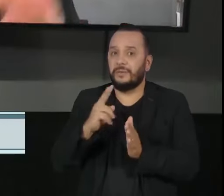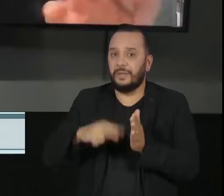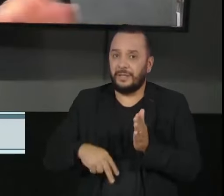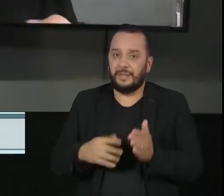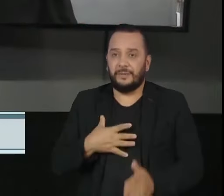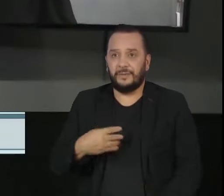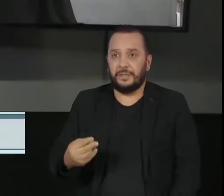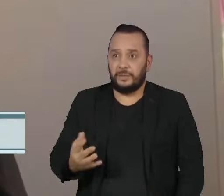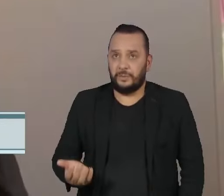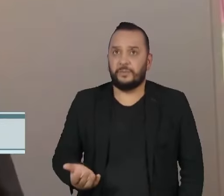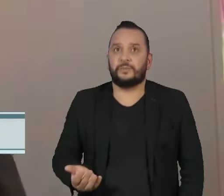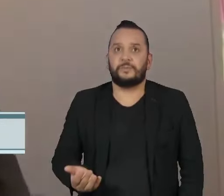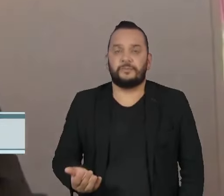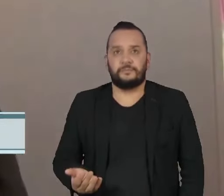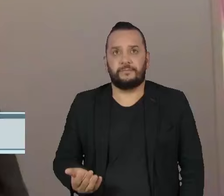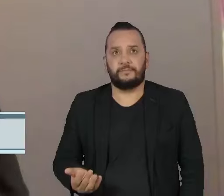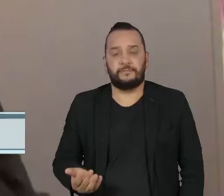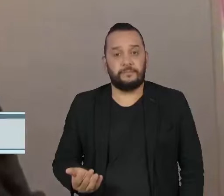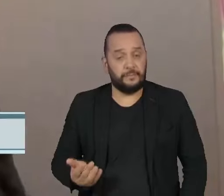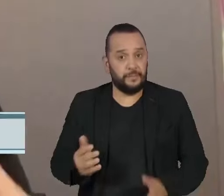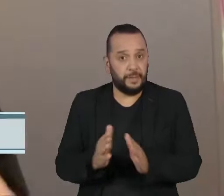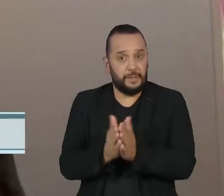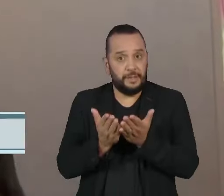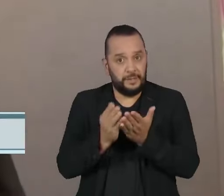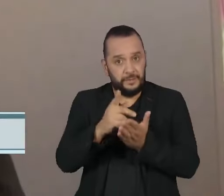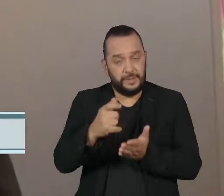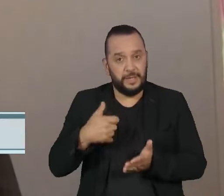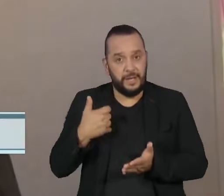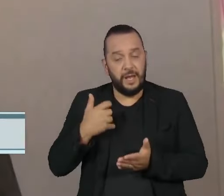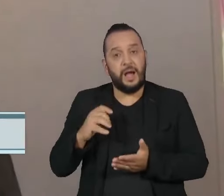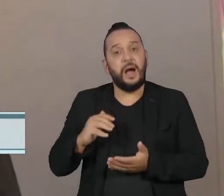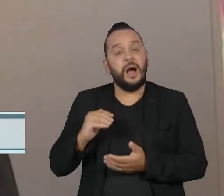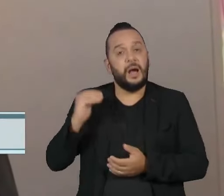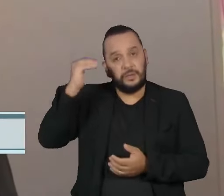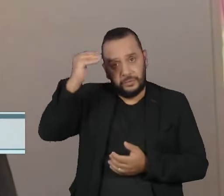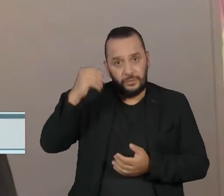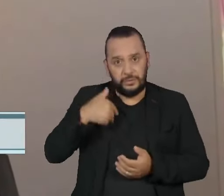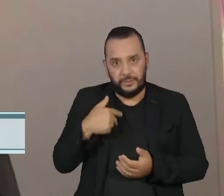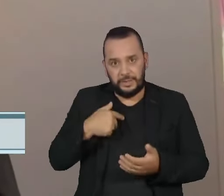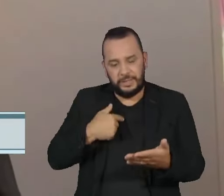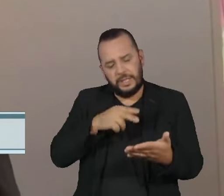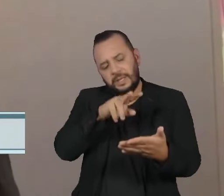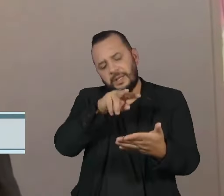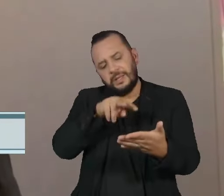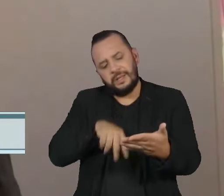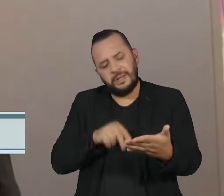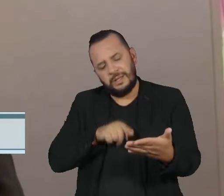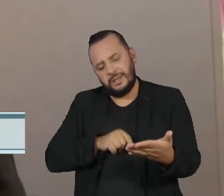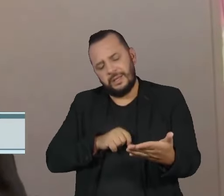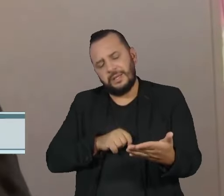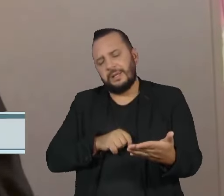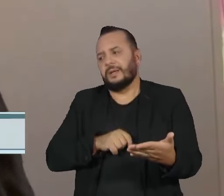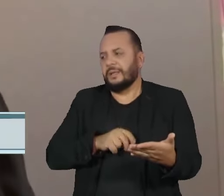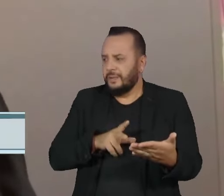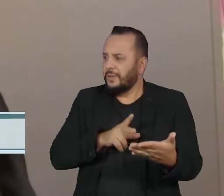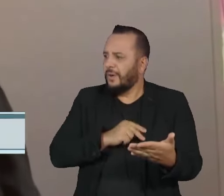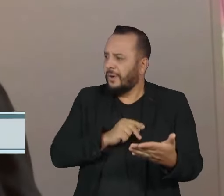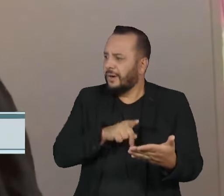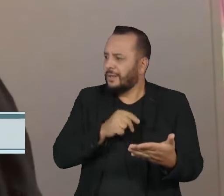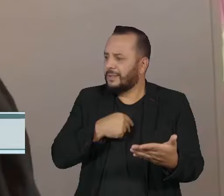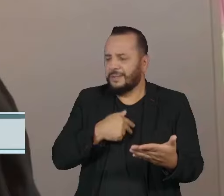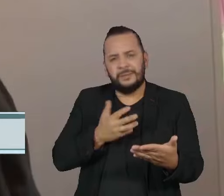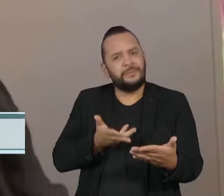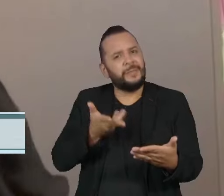todas a maior dica de todas sim livro que você como adulto quando ele vai você vai ler na livraria eh você fala nossa que